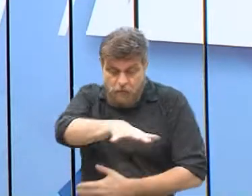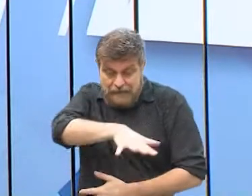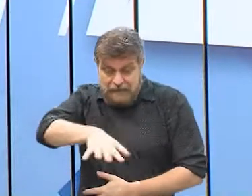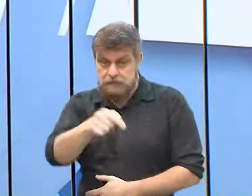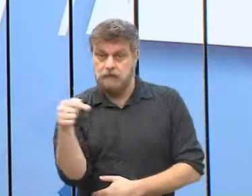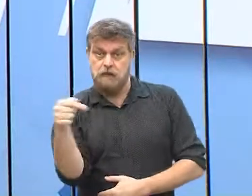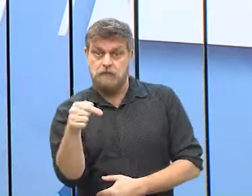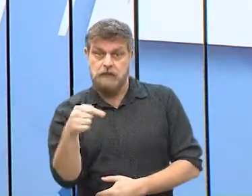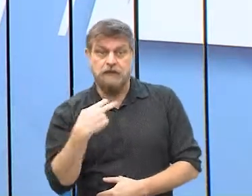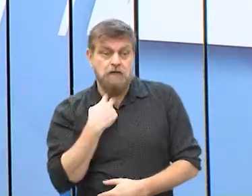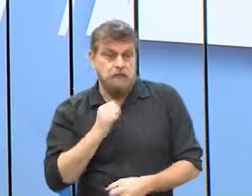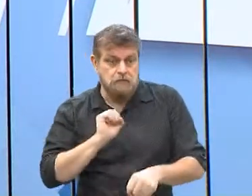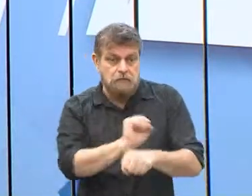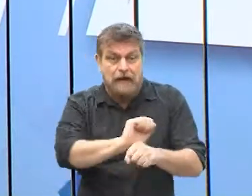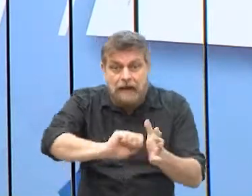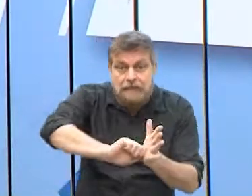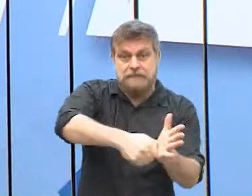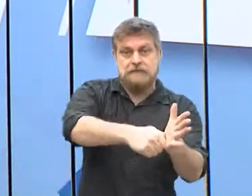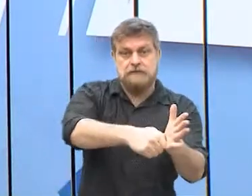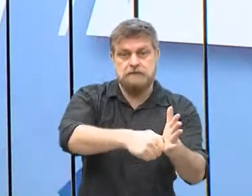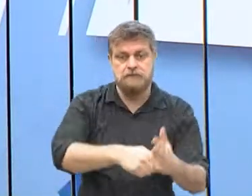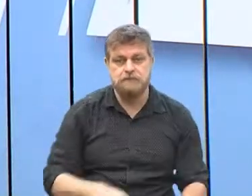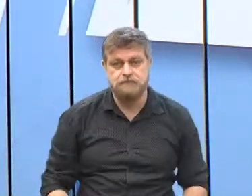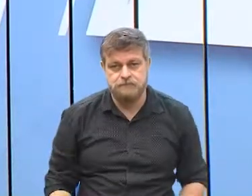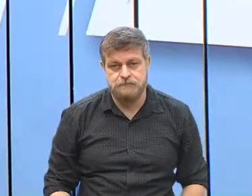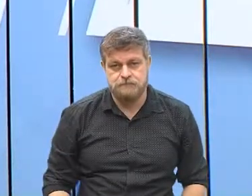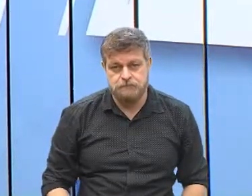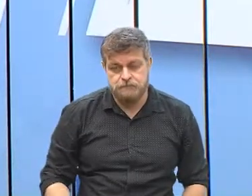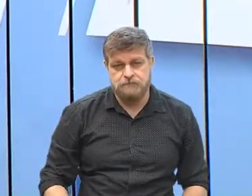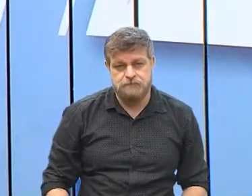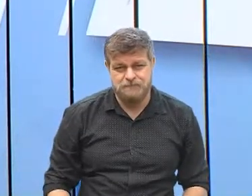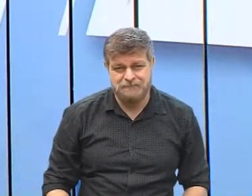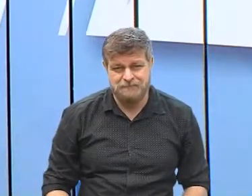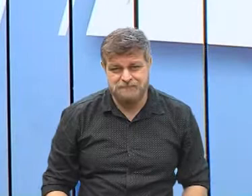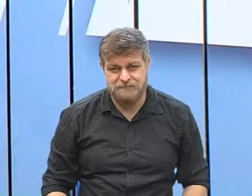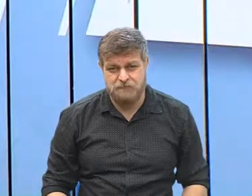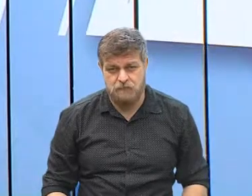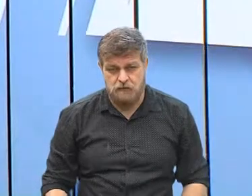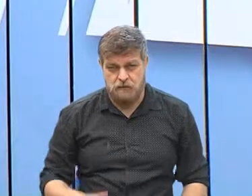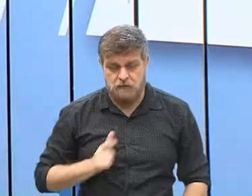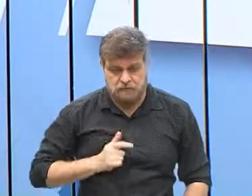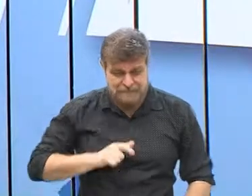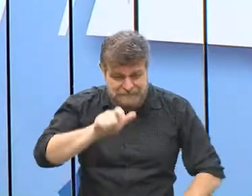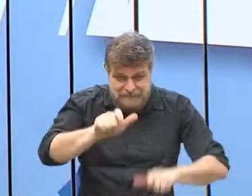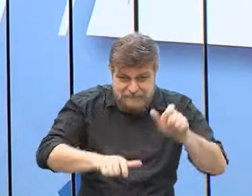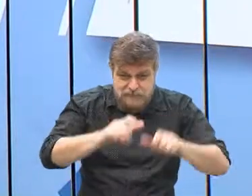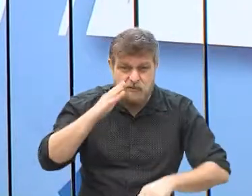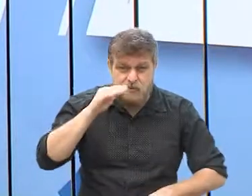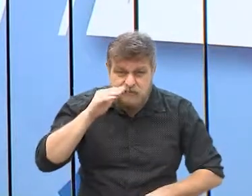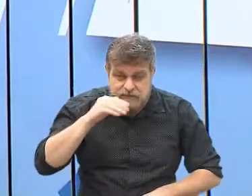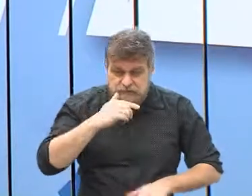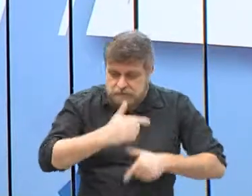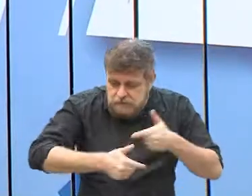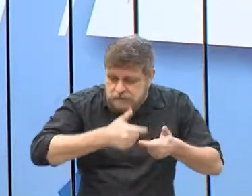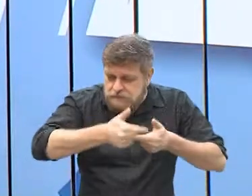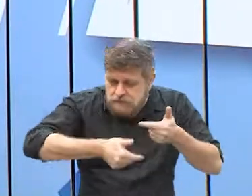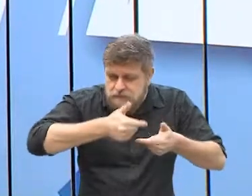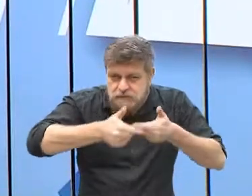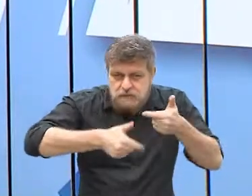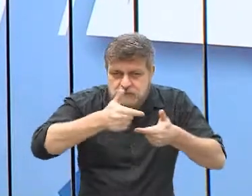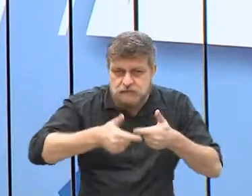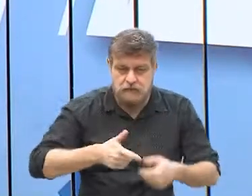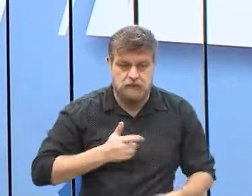segmento não paralise as atividades. E muitos dos trabalhadores que continuam trabalhando, que não